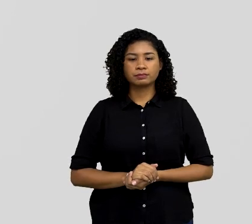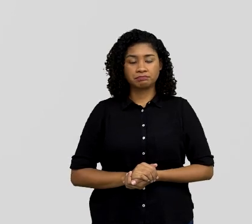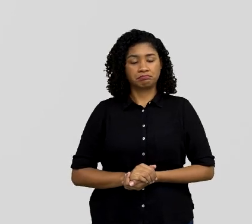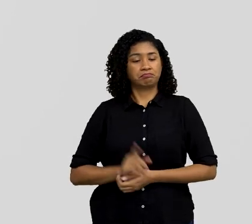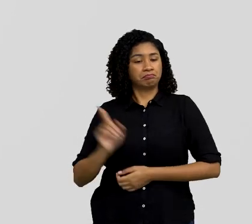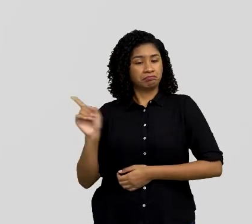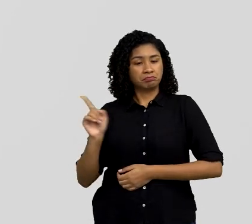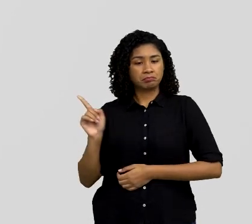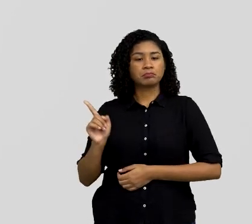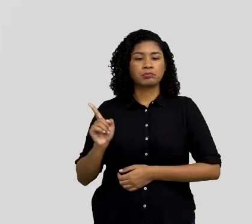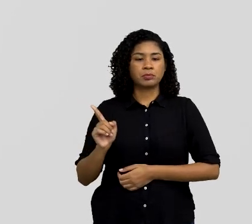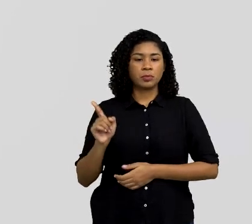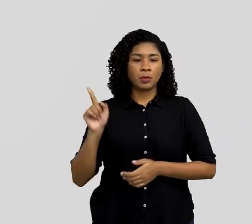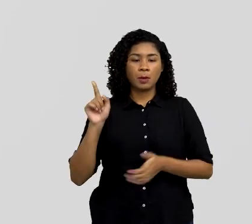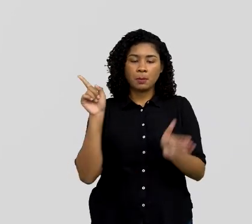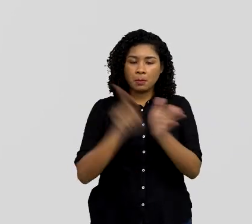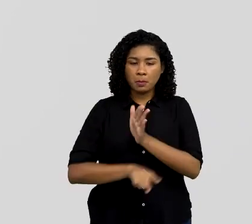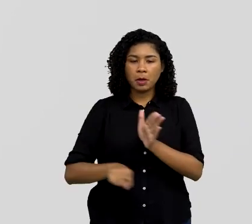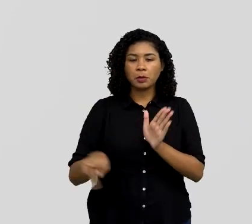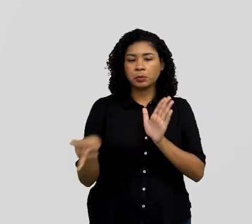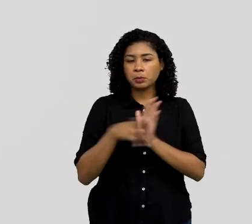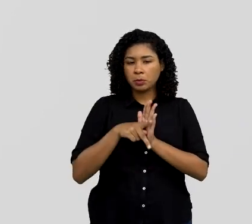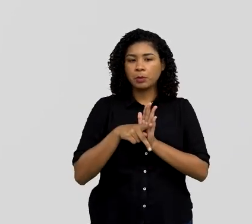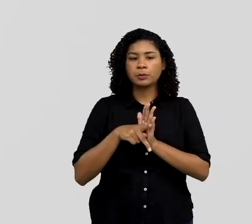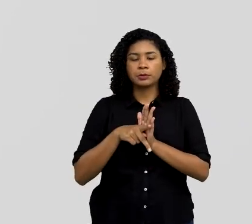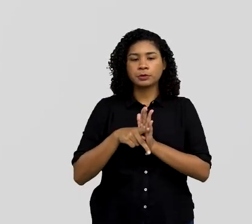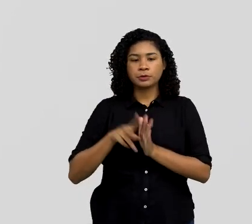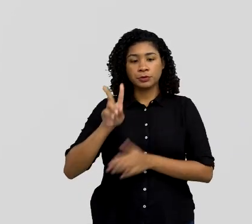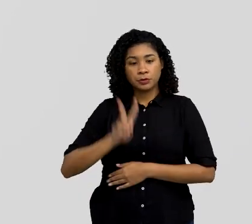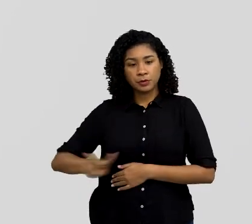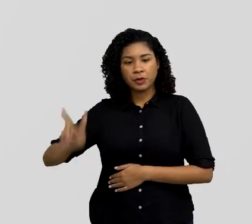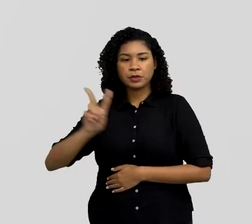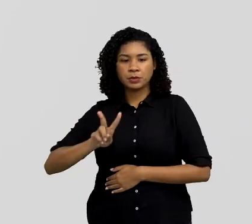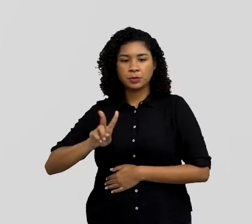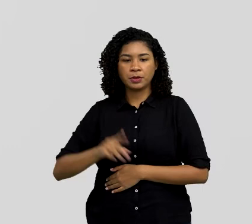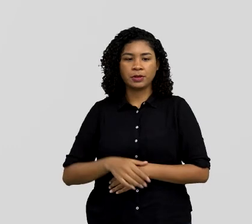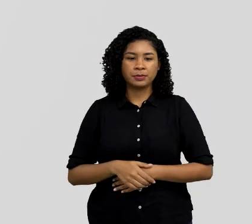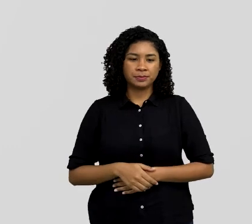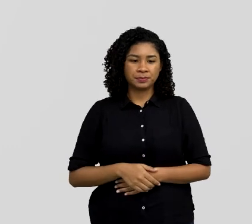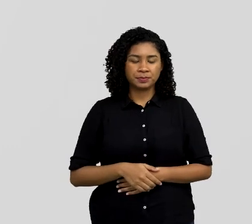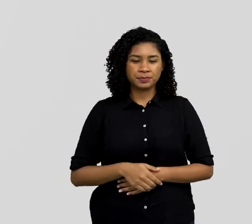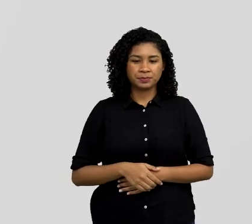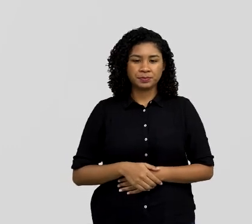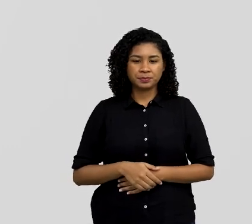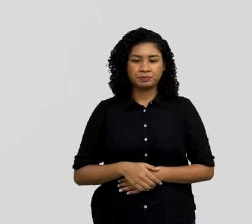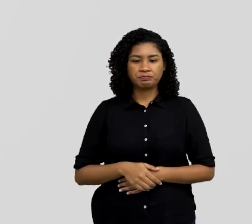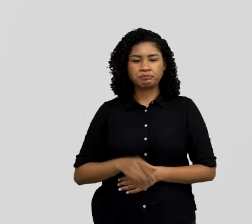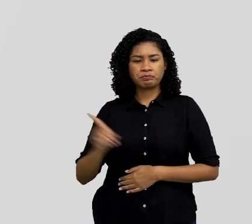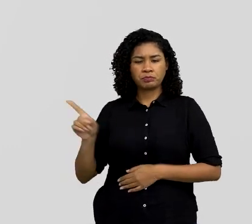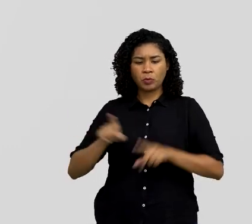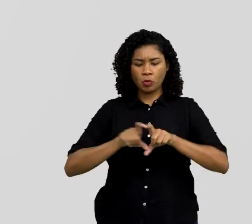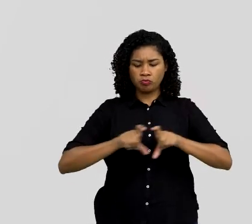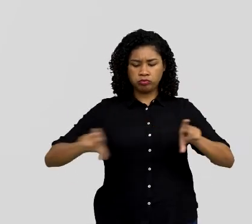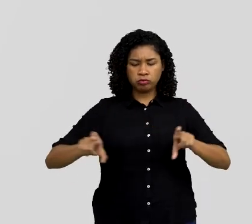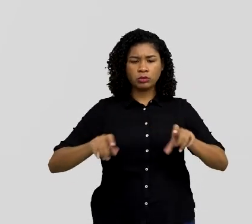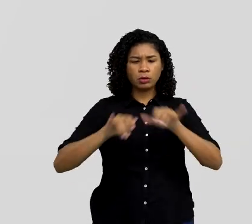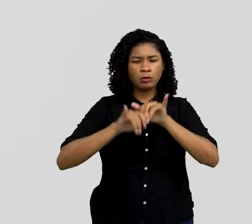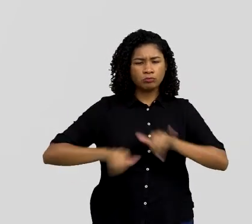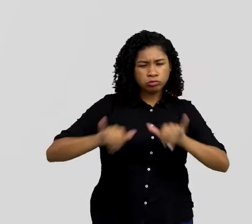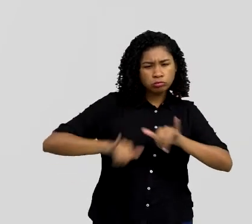Questão de vestibular também, né? Lá da Federal de Goiás, editada aí para você. Esse anúncio, que é baseado no original publicado